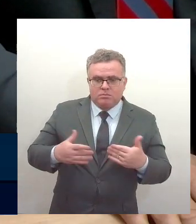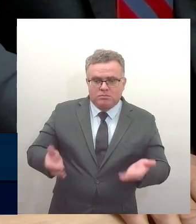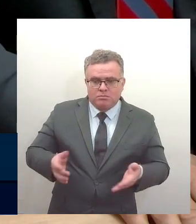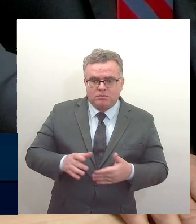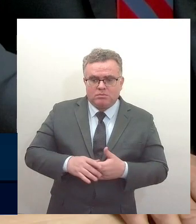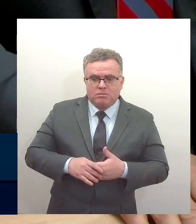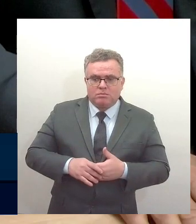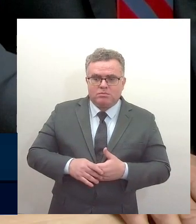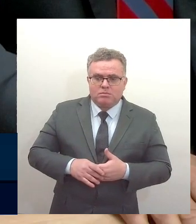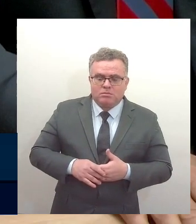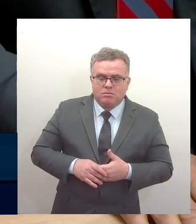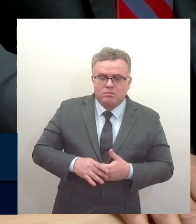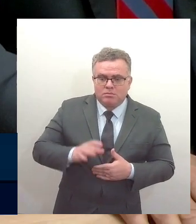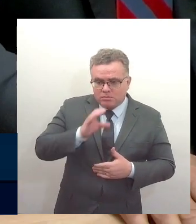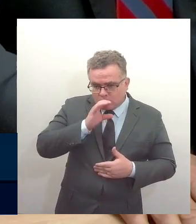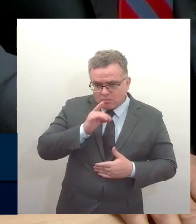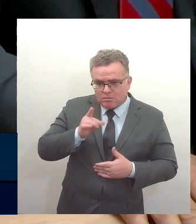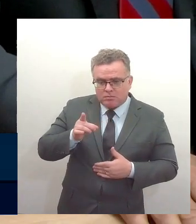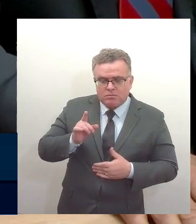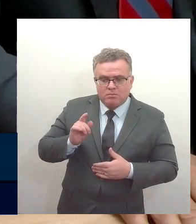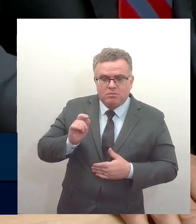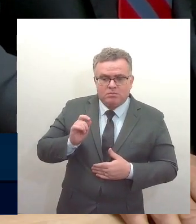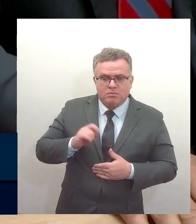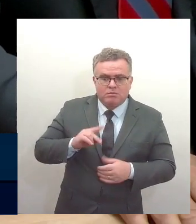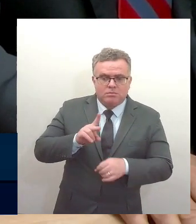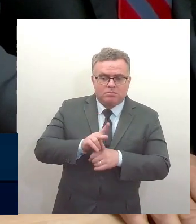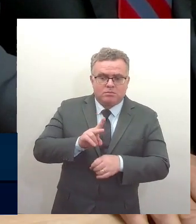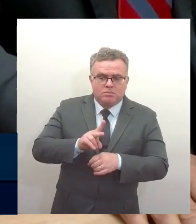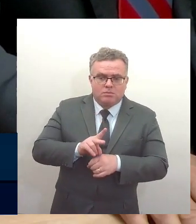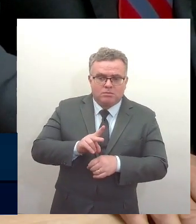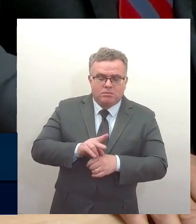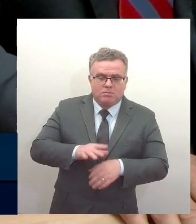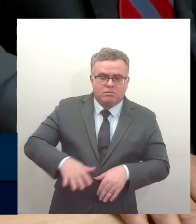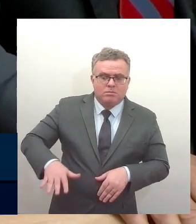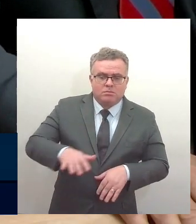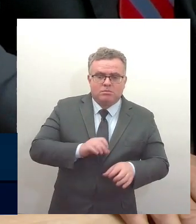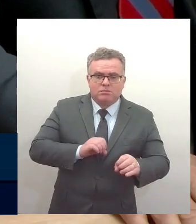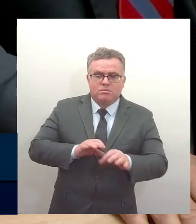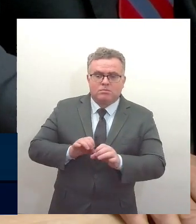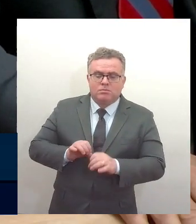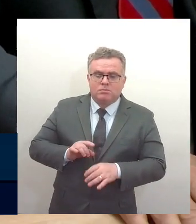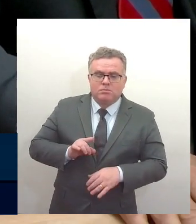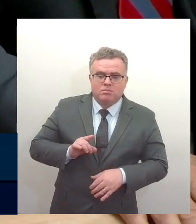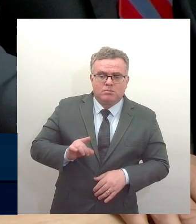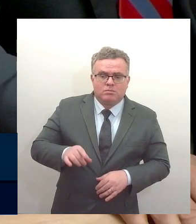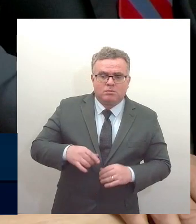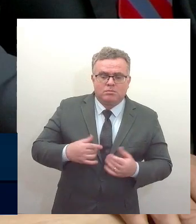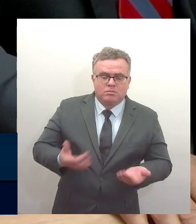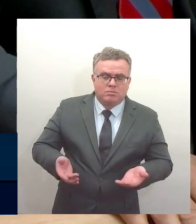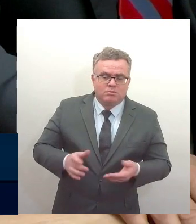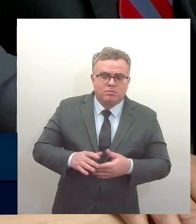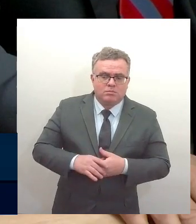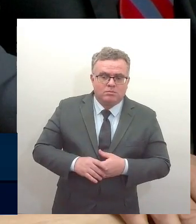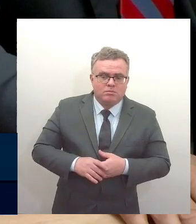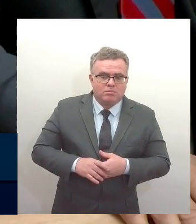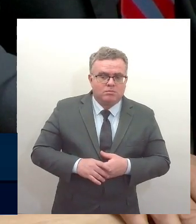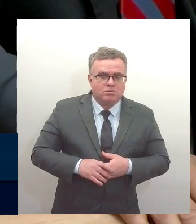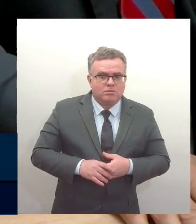atendimento através da educação. Né? A educação, e nós já temos, sim,